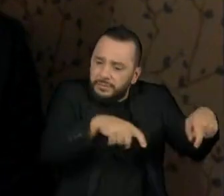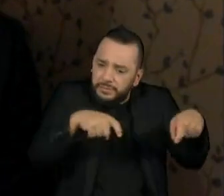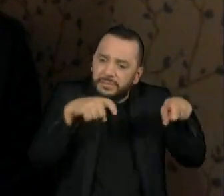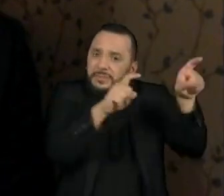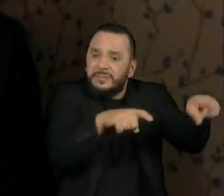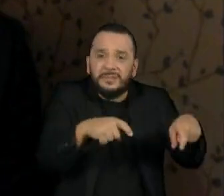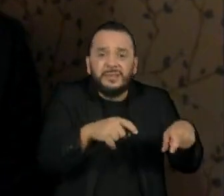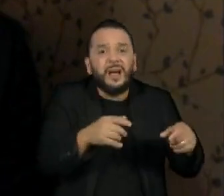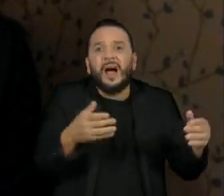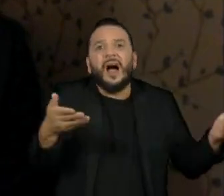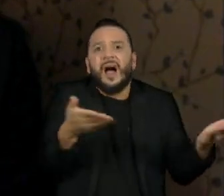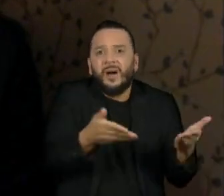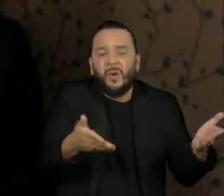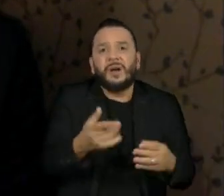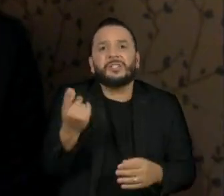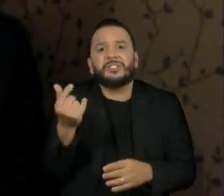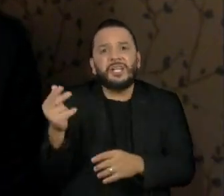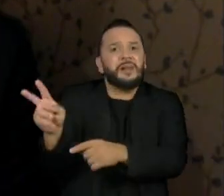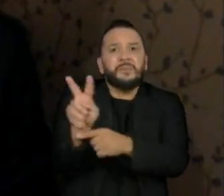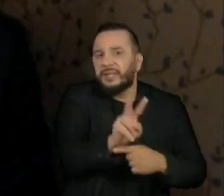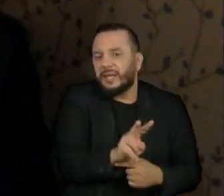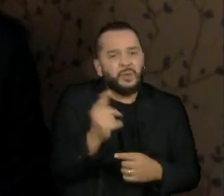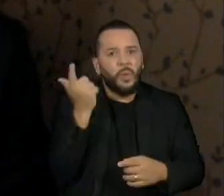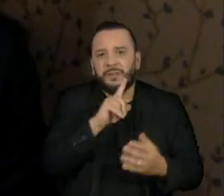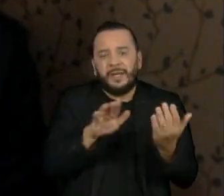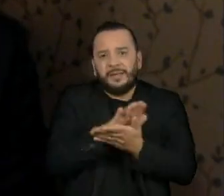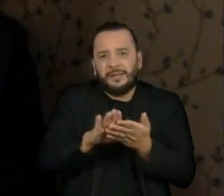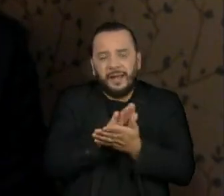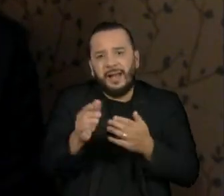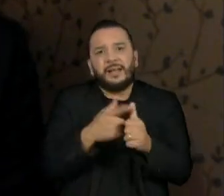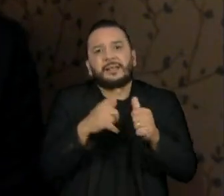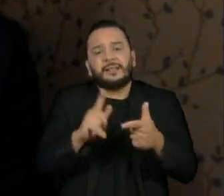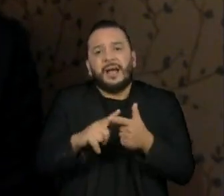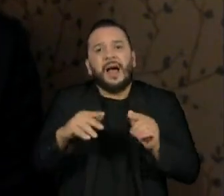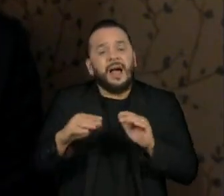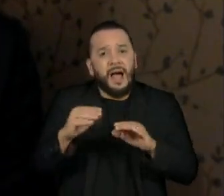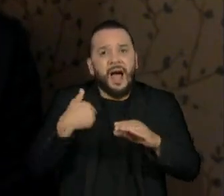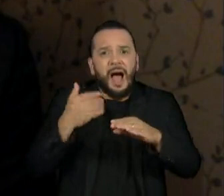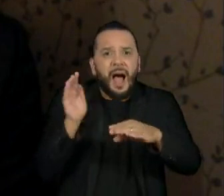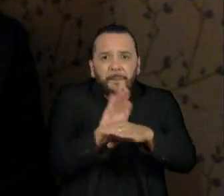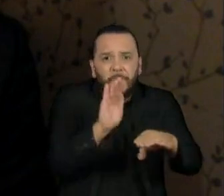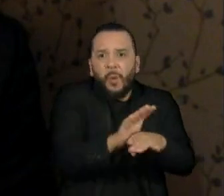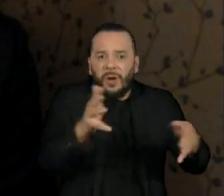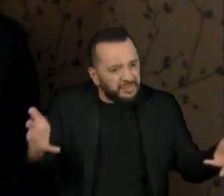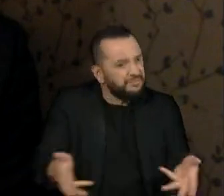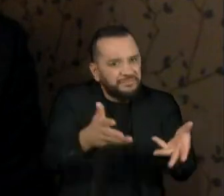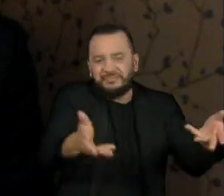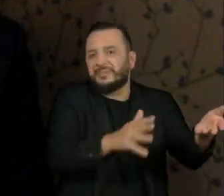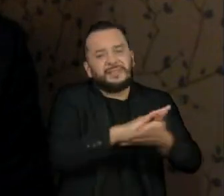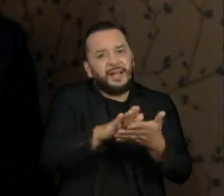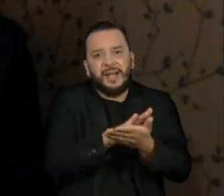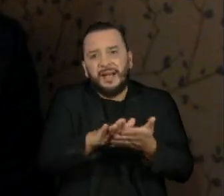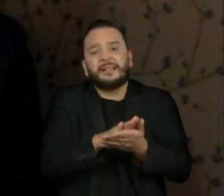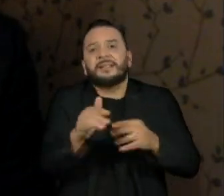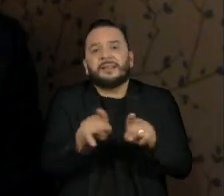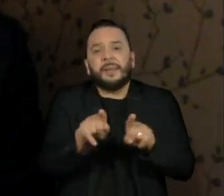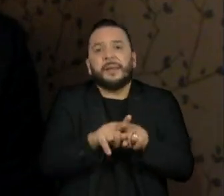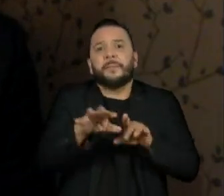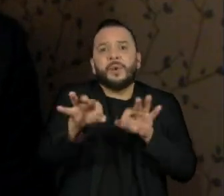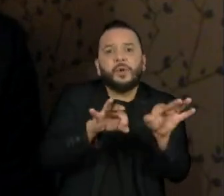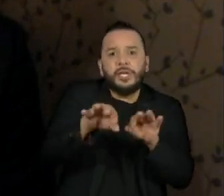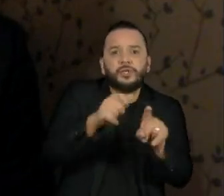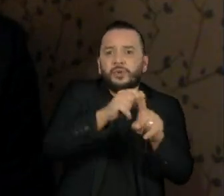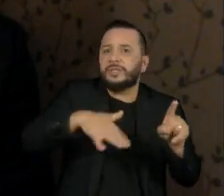que não conseguem ter acesso ao crédito, não conseguem ter acesso à assistência técnica, não conseguem ter acesso a programas sociais e